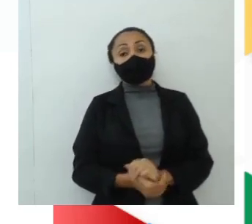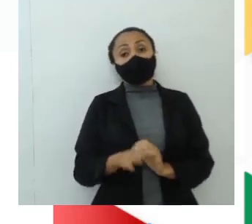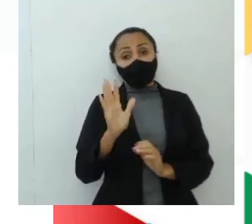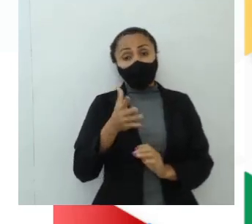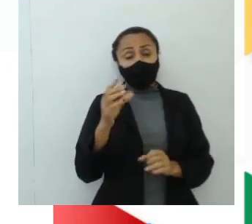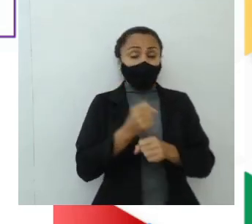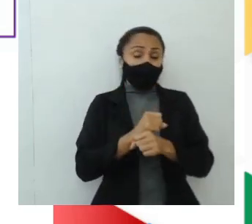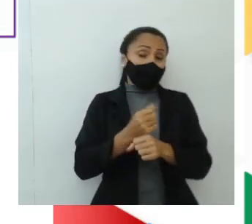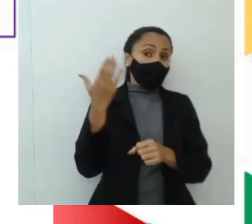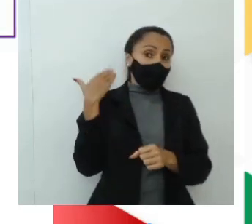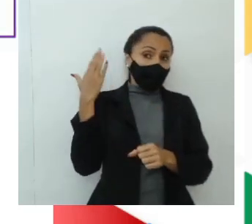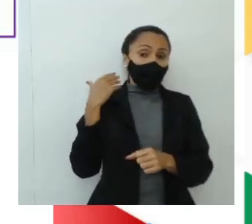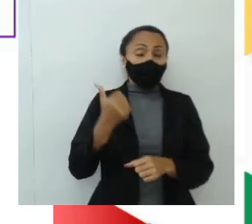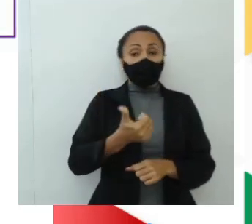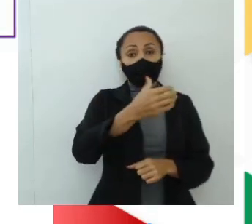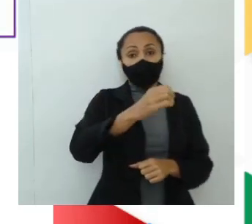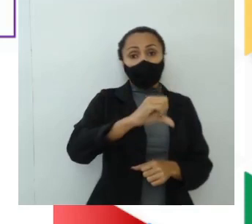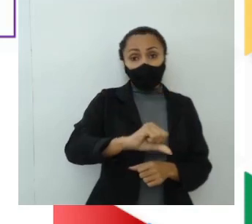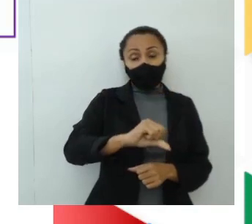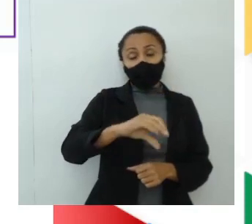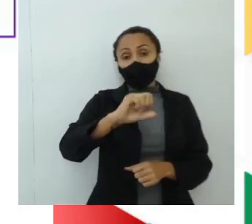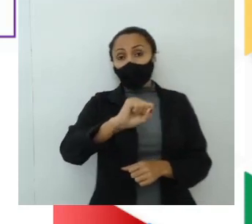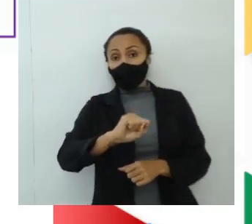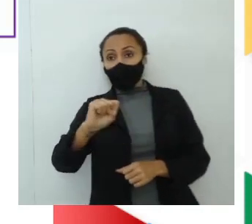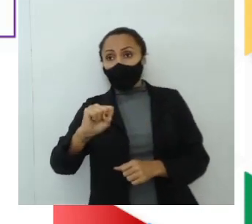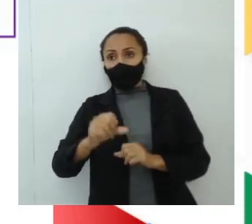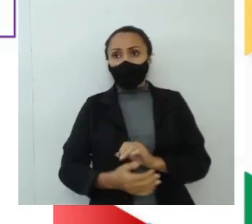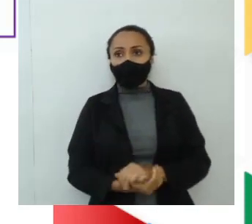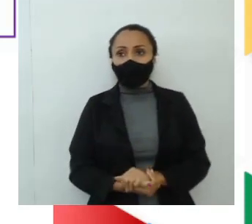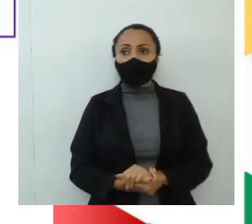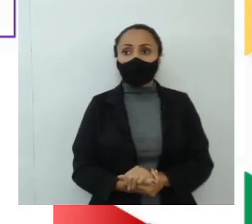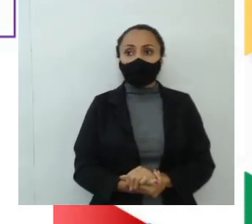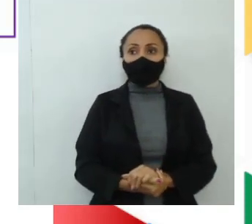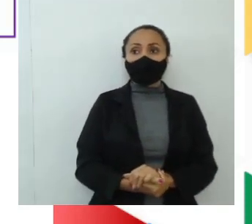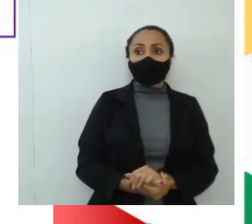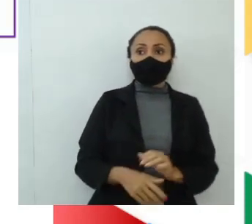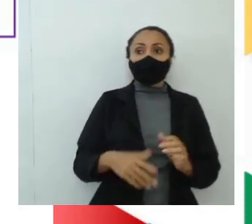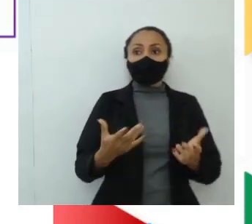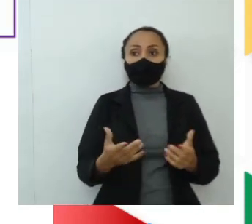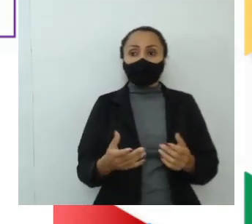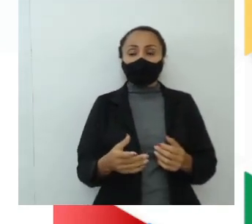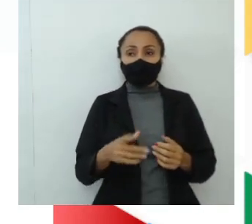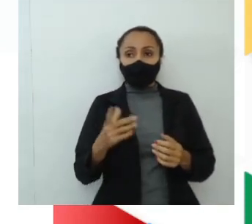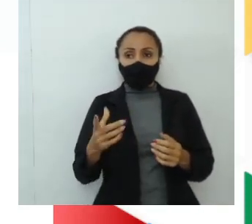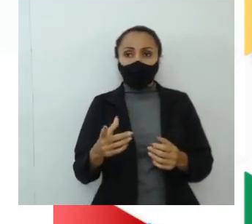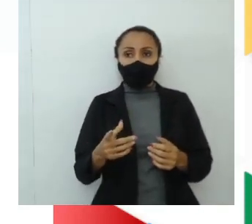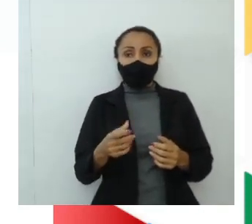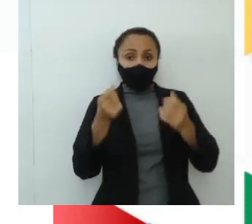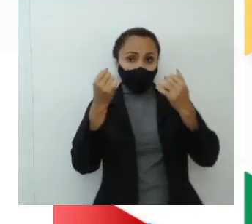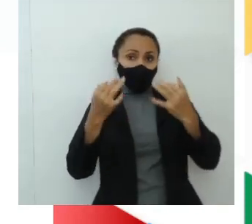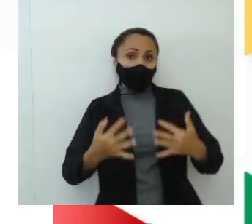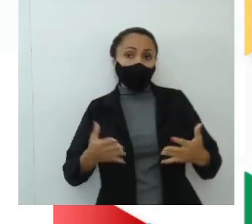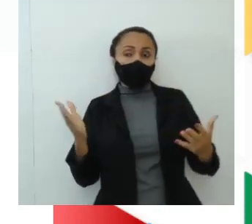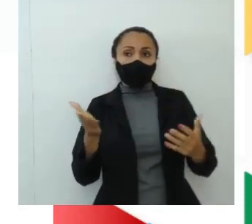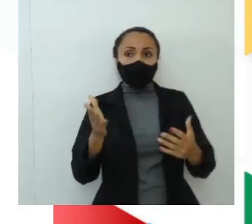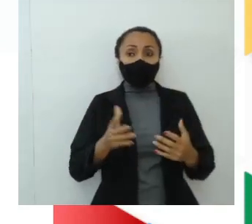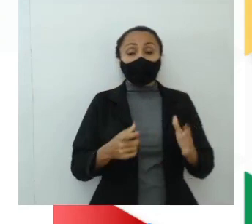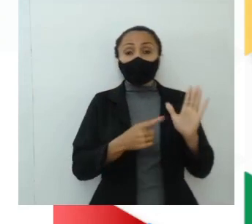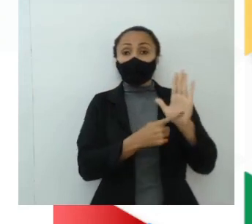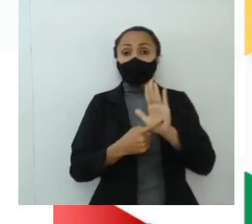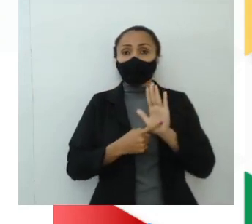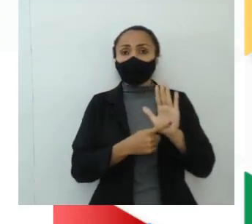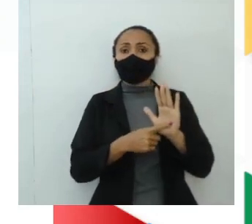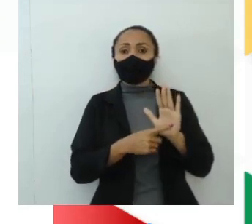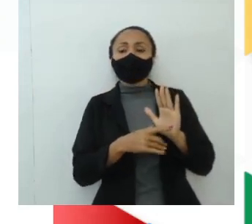tempo, 1978. Simetria de translação, foi o que a gente acabou de fazer na animação para vocês. Aí eu vou mostrar aqui